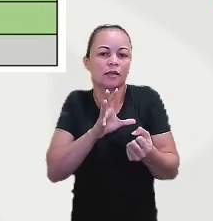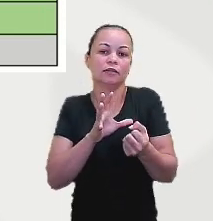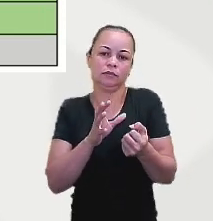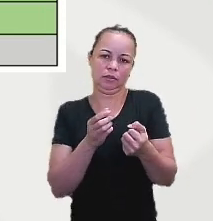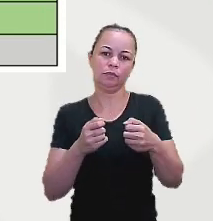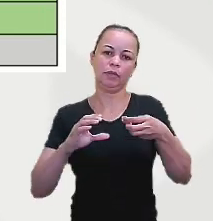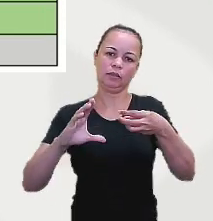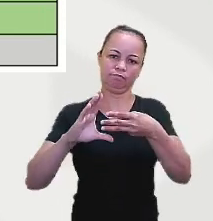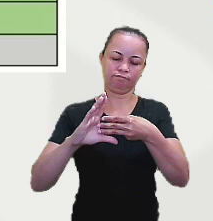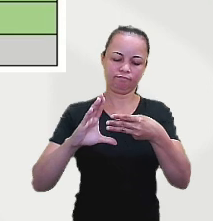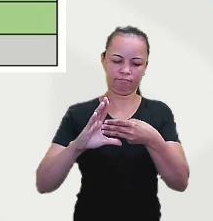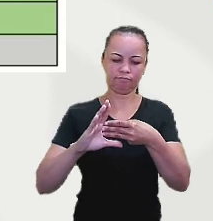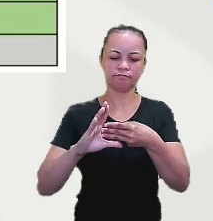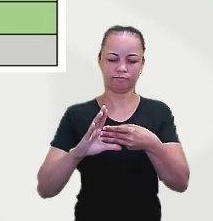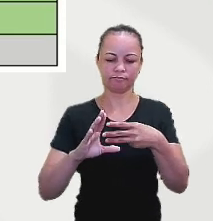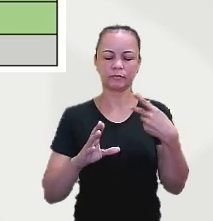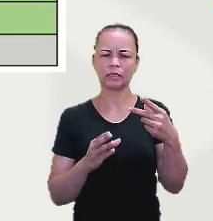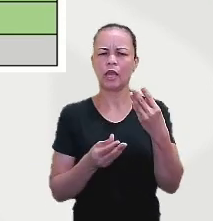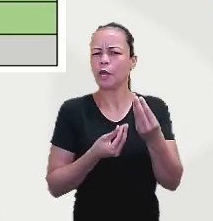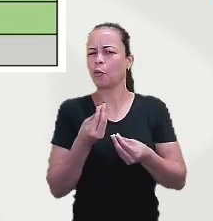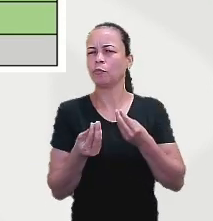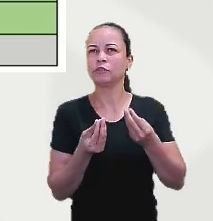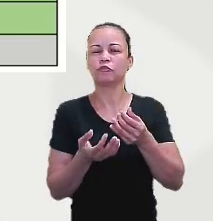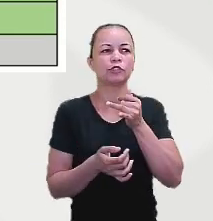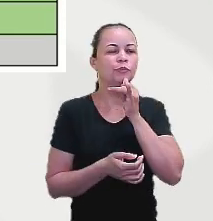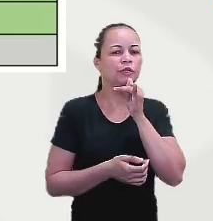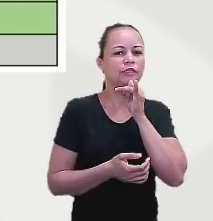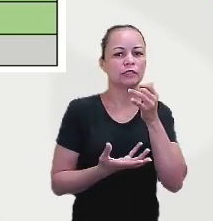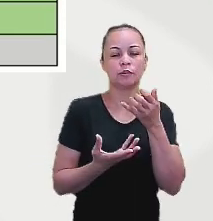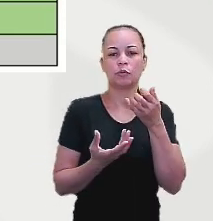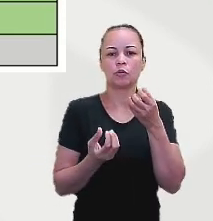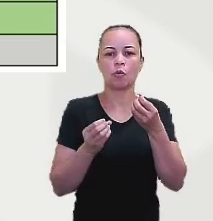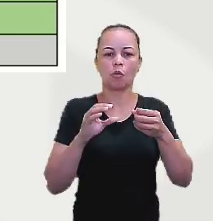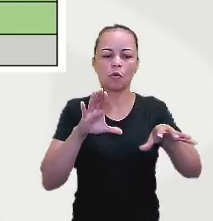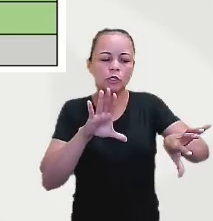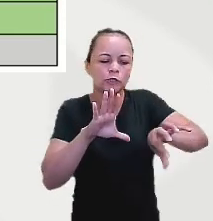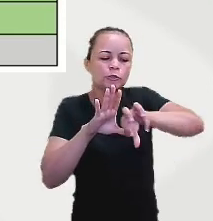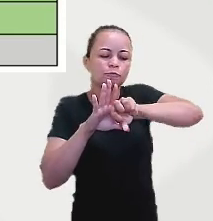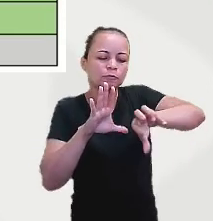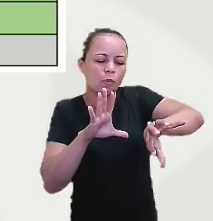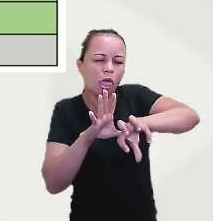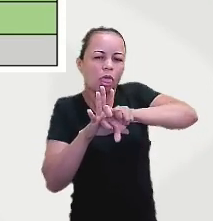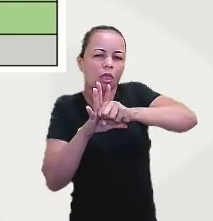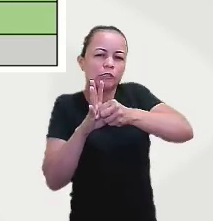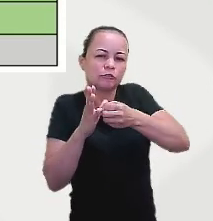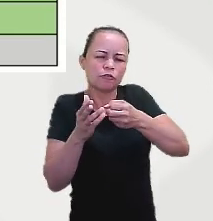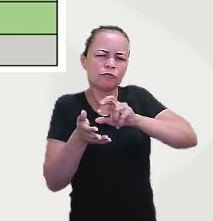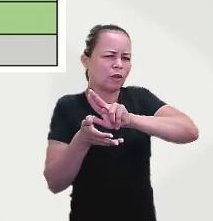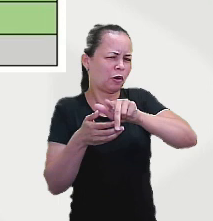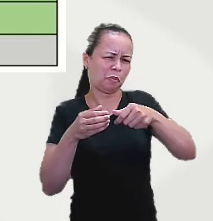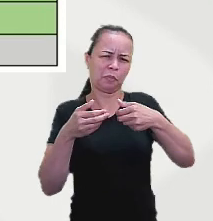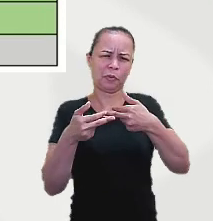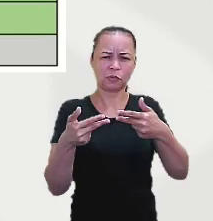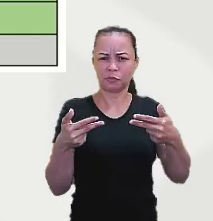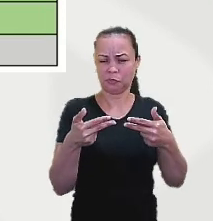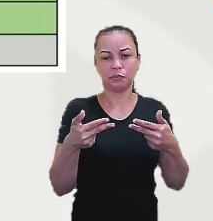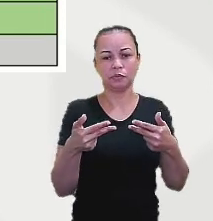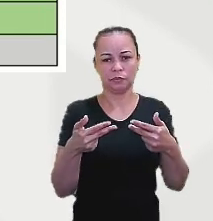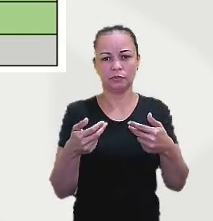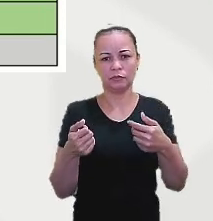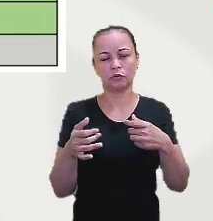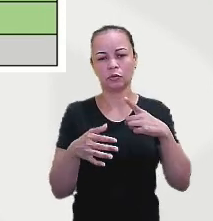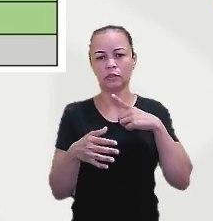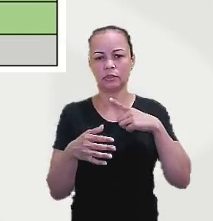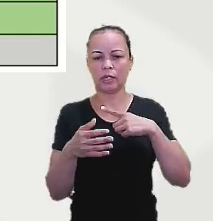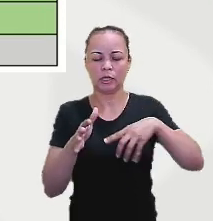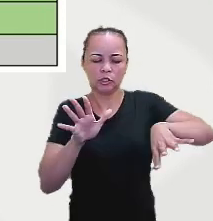Então, o complexo de Golgiense é como se fosse uma espécie de correios da célula, onde ela vai pegar certos produtos, certas